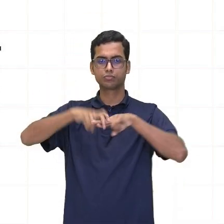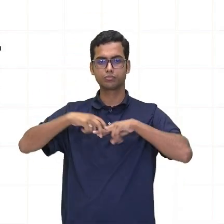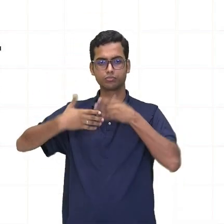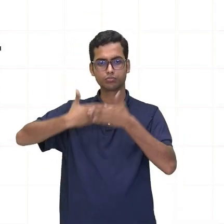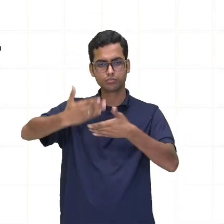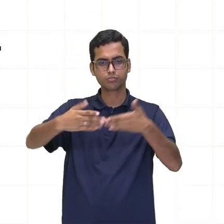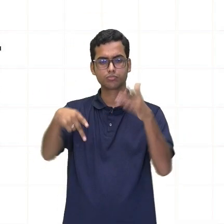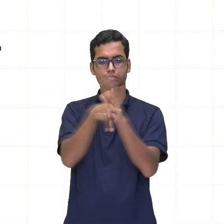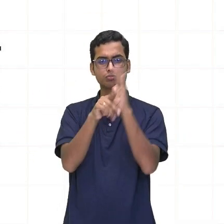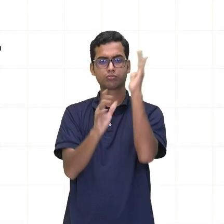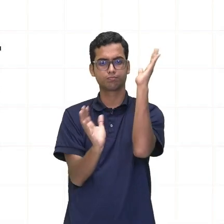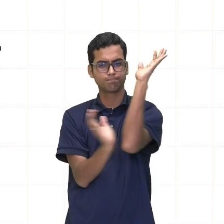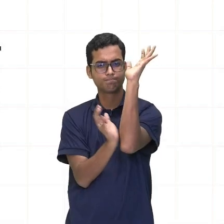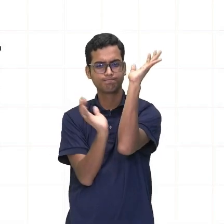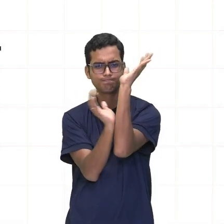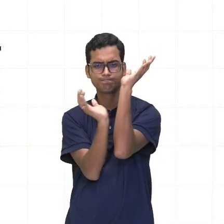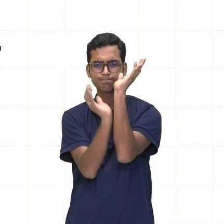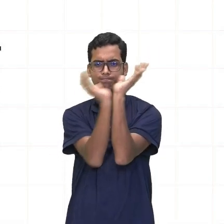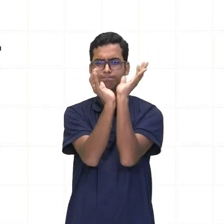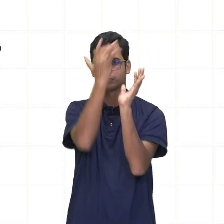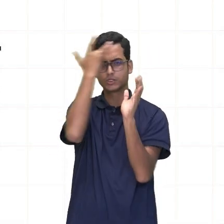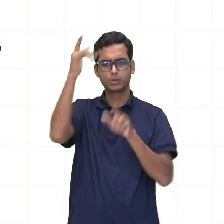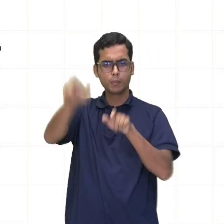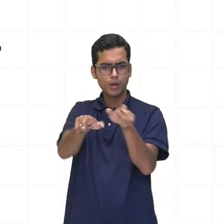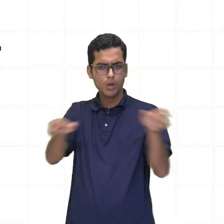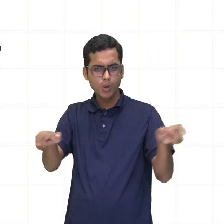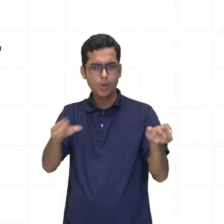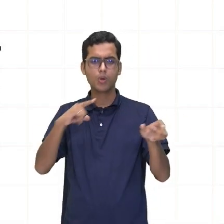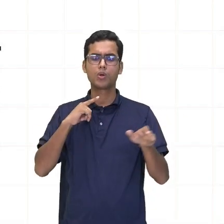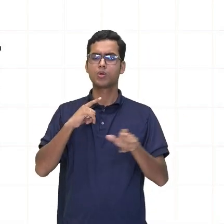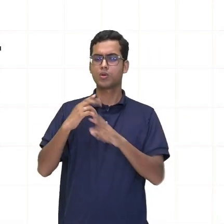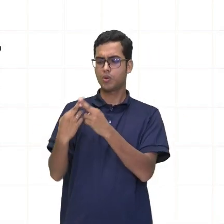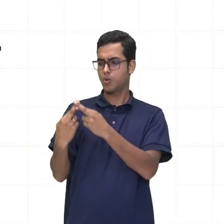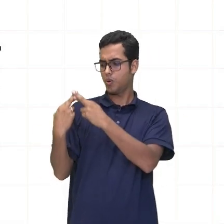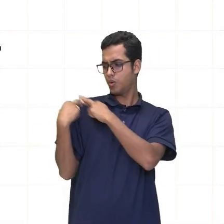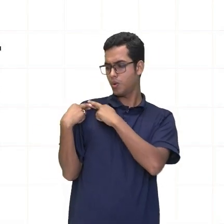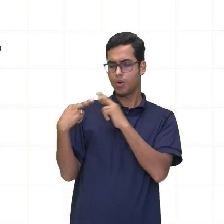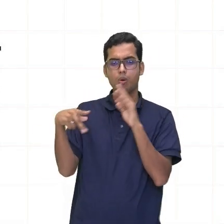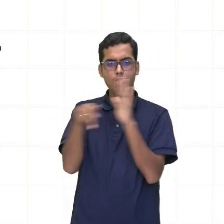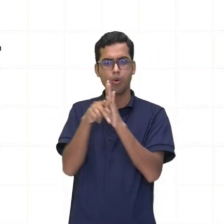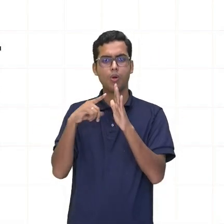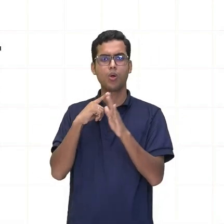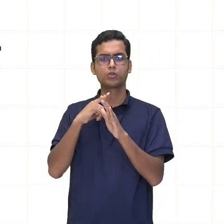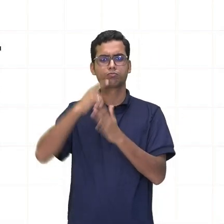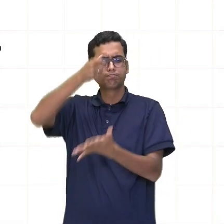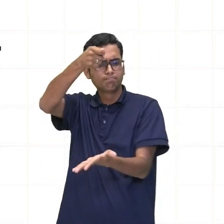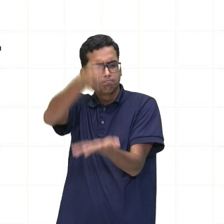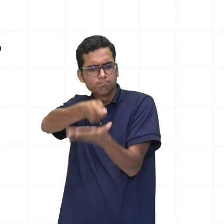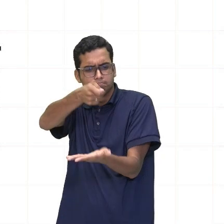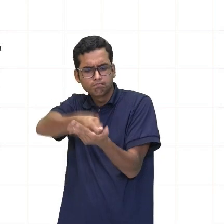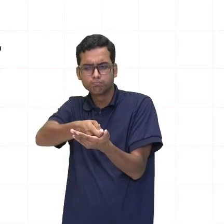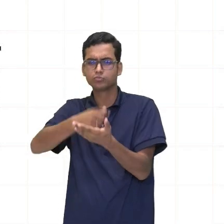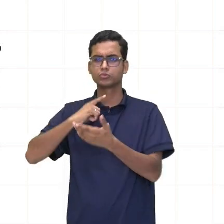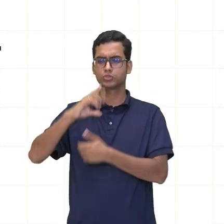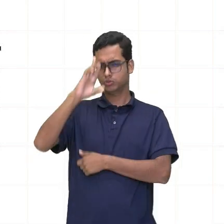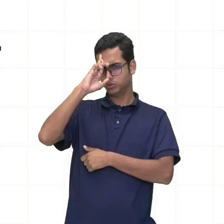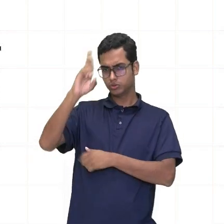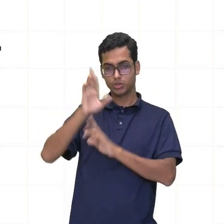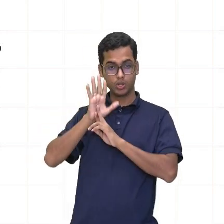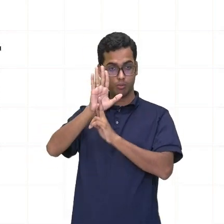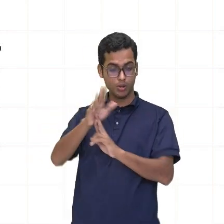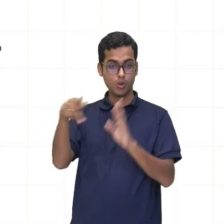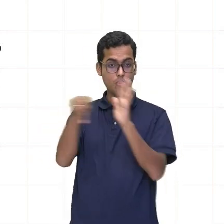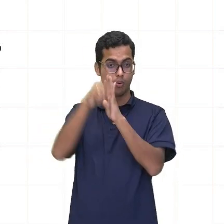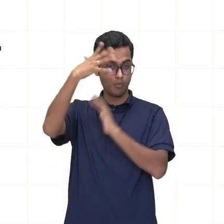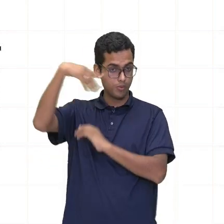haverá pessoas que vai estar a cargo de aplicar as decisões do soberano, de cobrar se realmente as